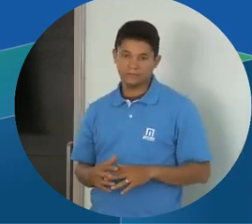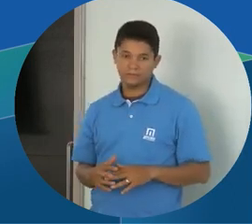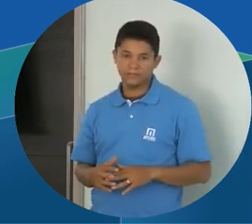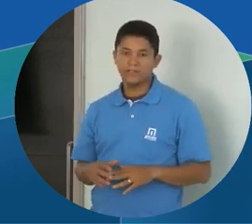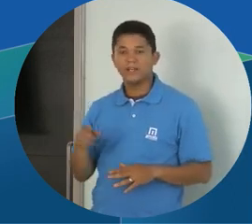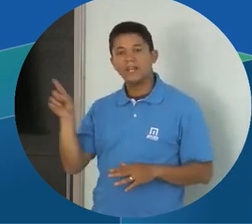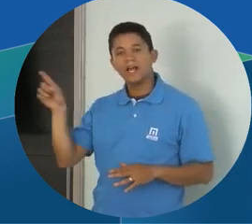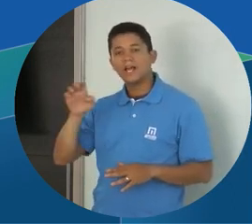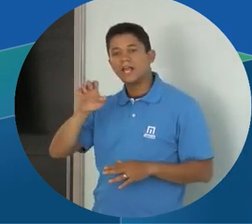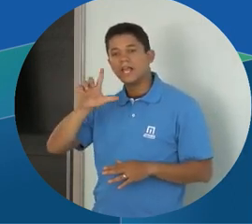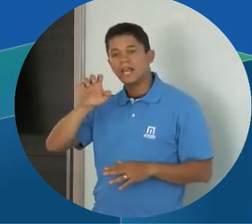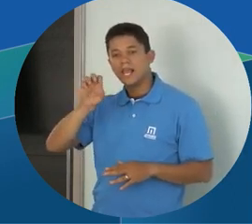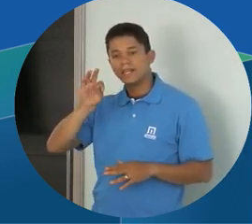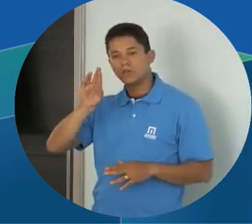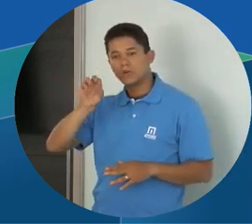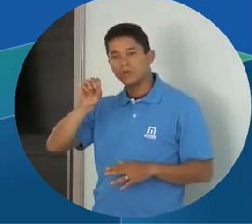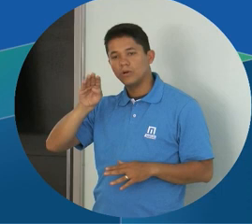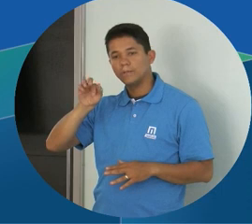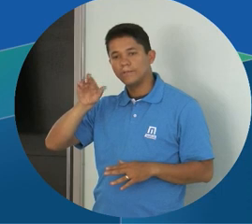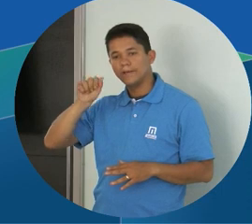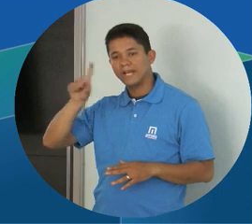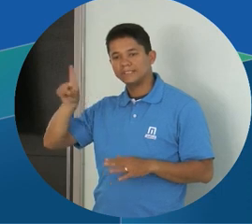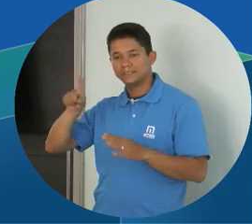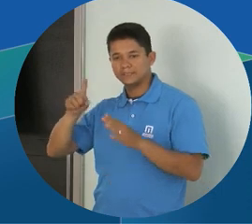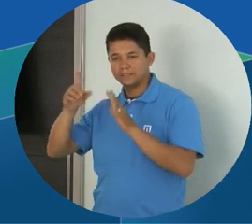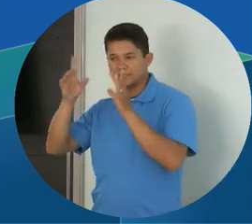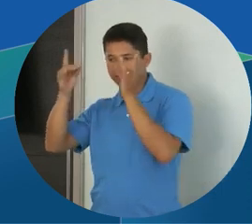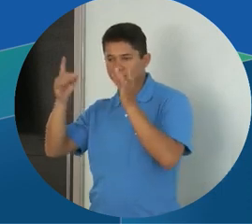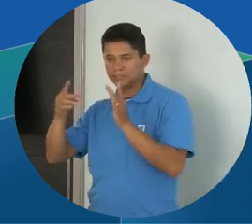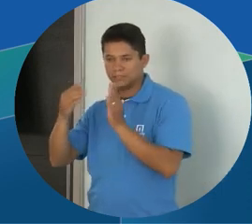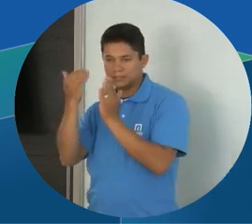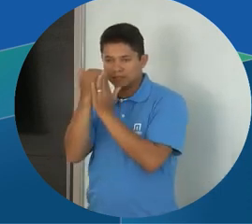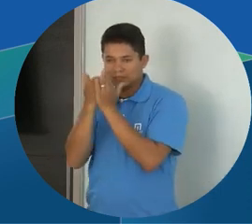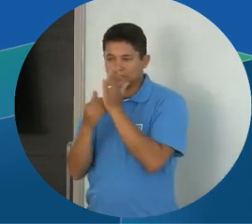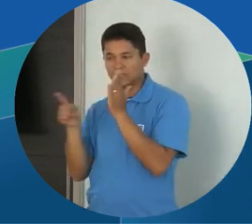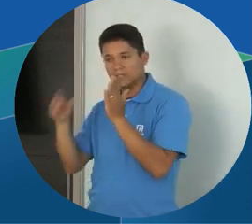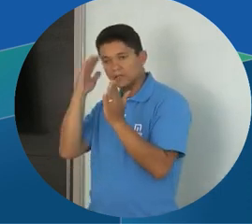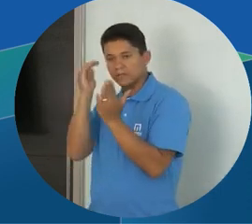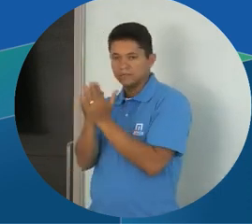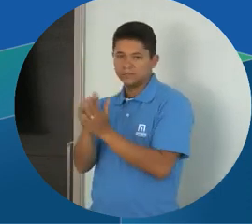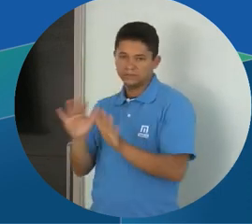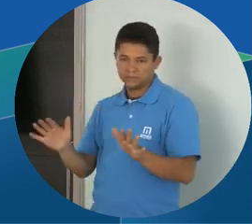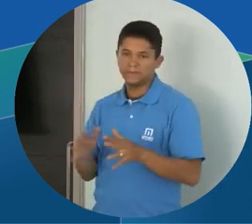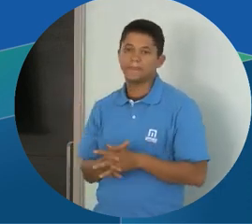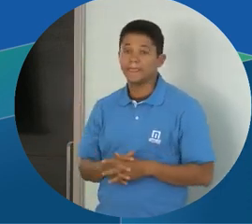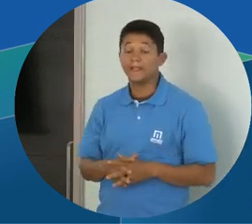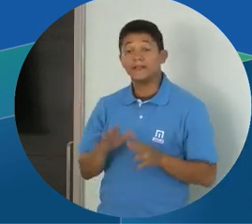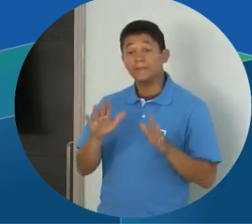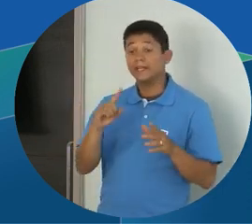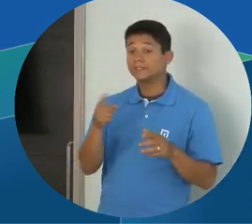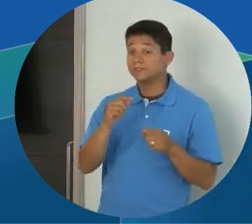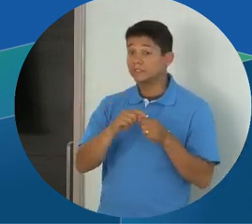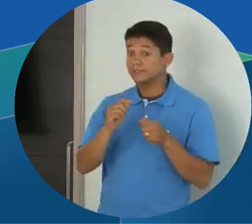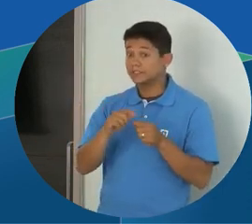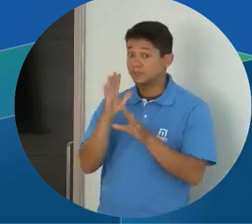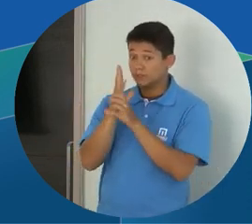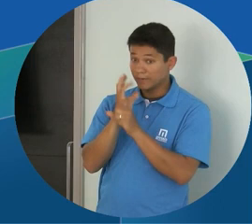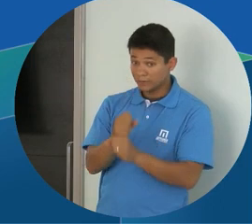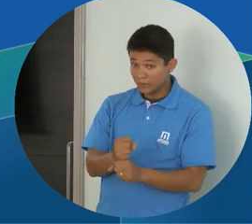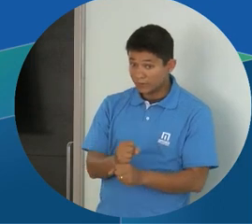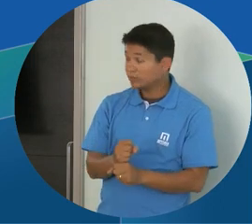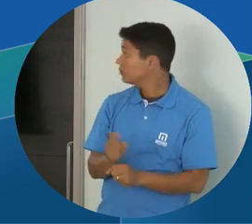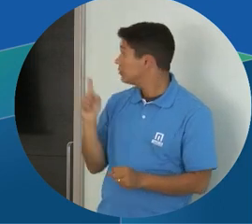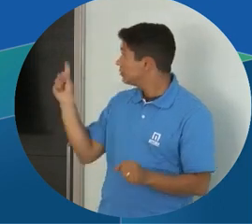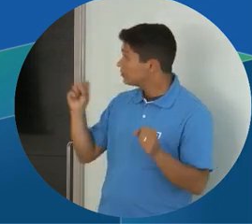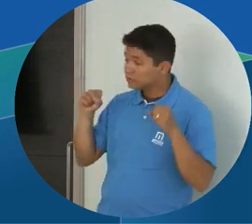Eletrobras, seguimos alguns critérios internacionais que eu vou mostrar na sequência, mas, fazendo o somatório aqui dos